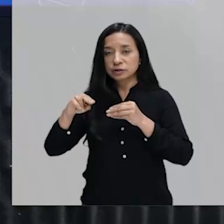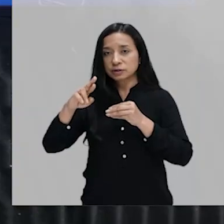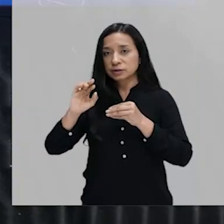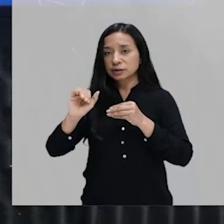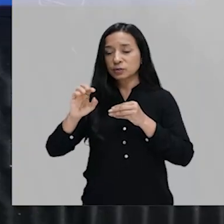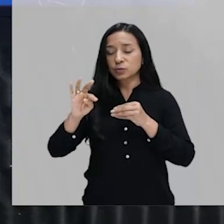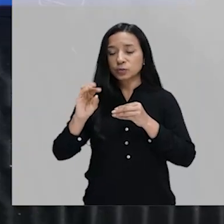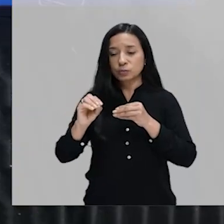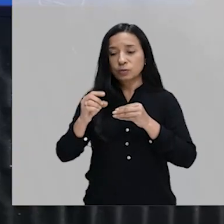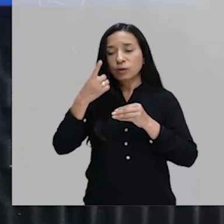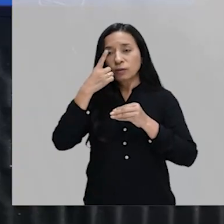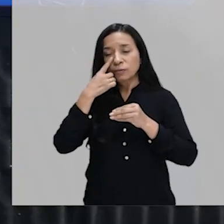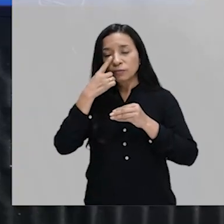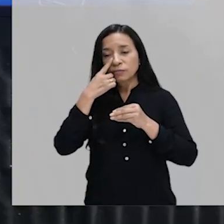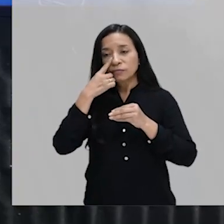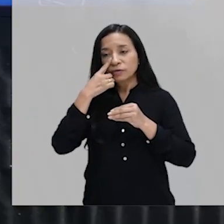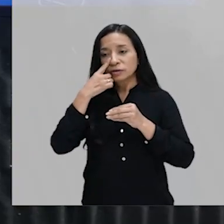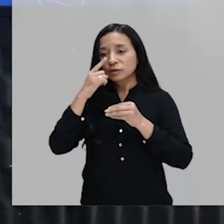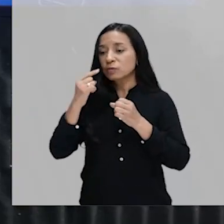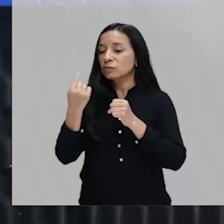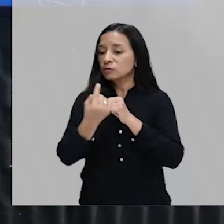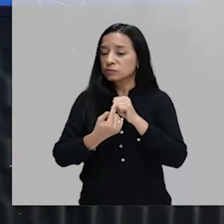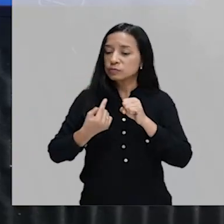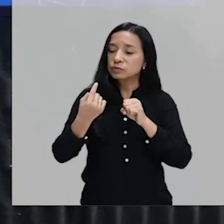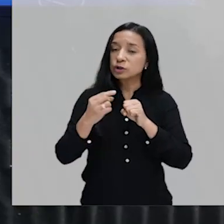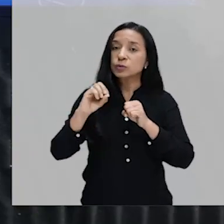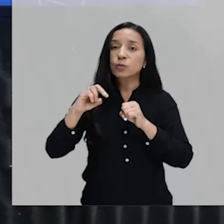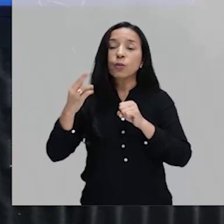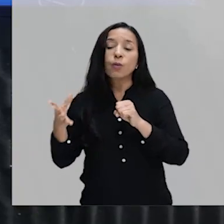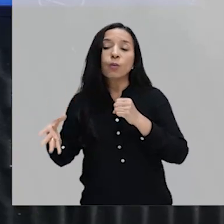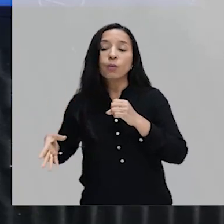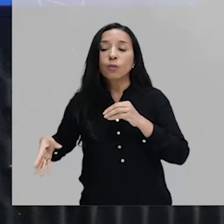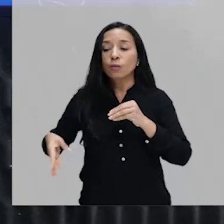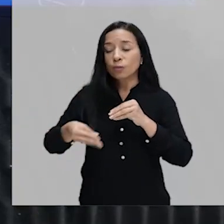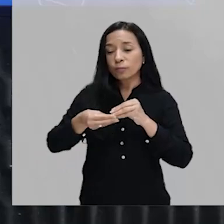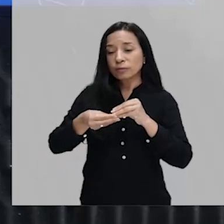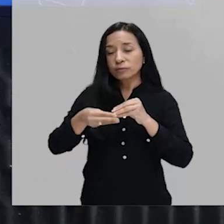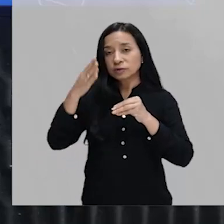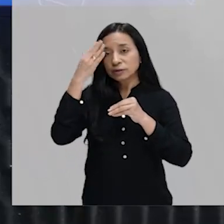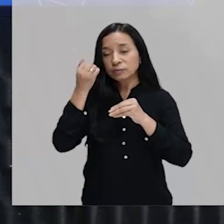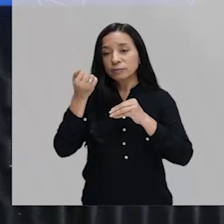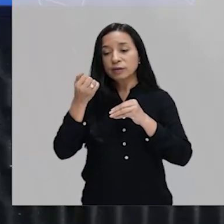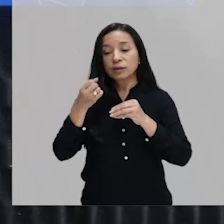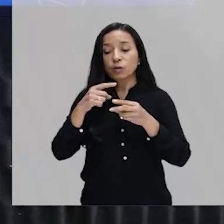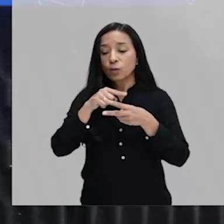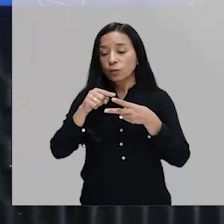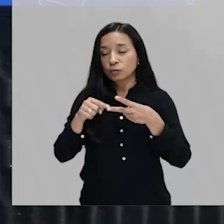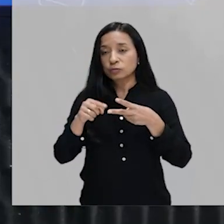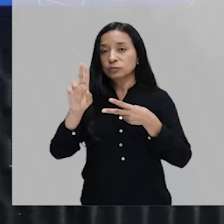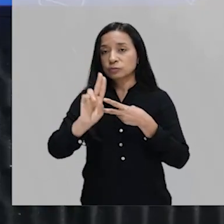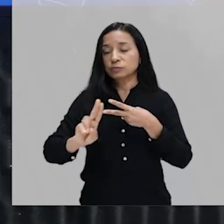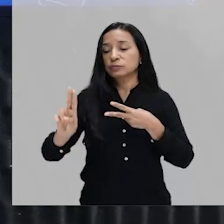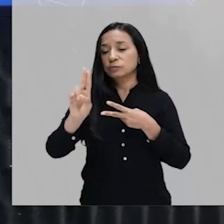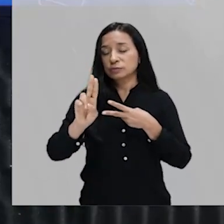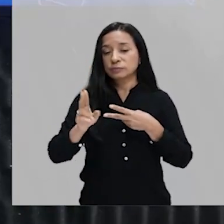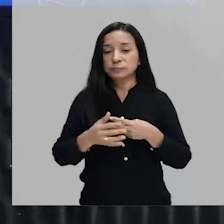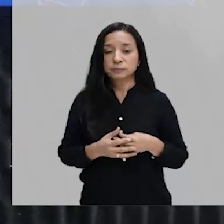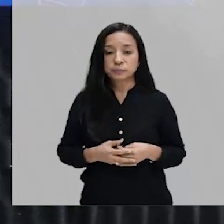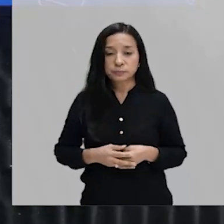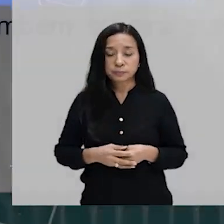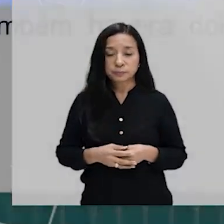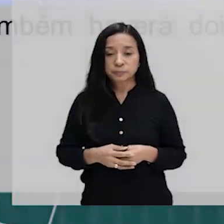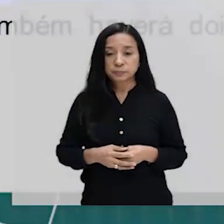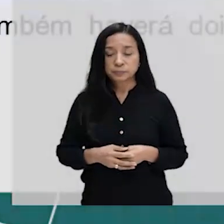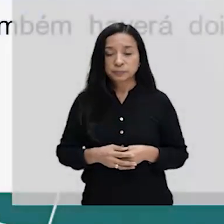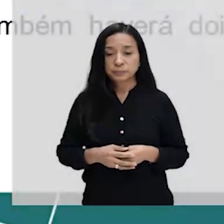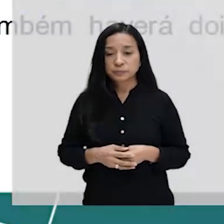for sujeito e quando for complemento, tá? Para vocês saberem qual dos dois vocês vão utilizar. Na dúvida, sempre